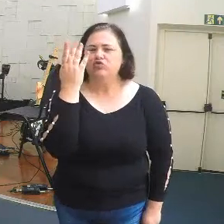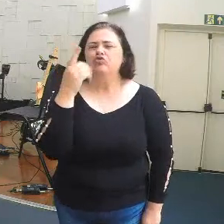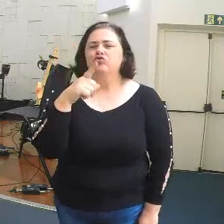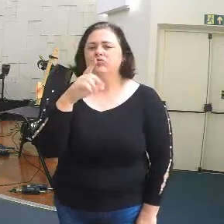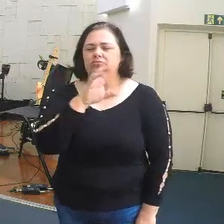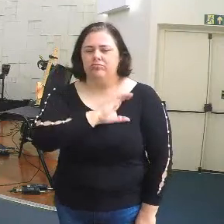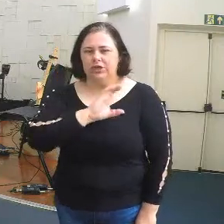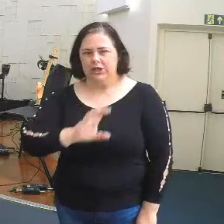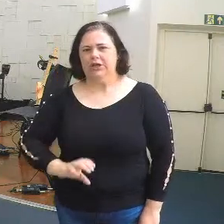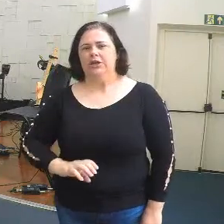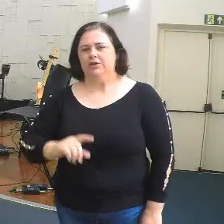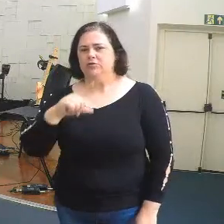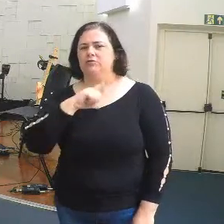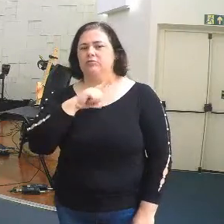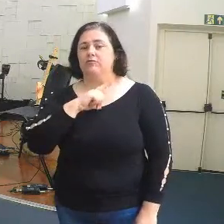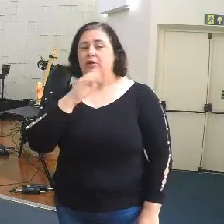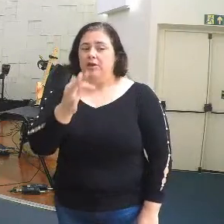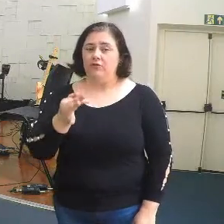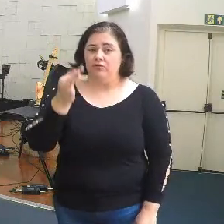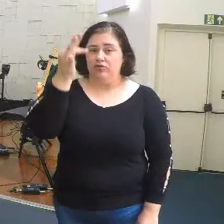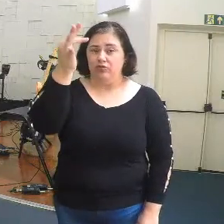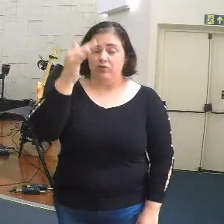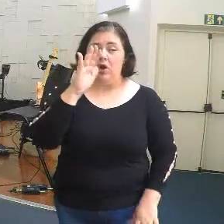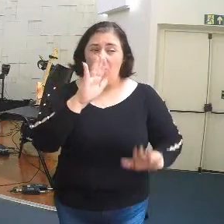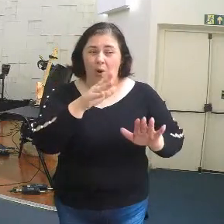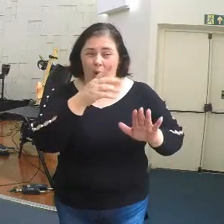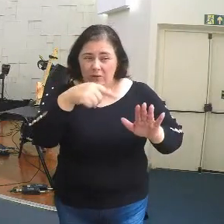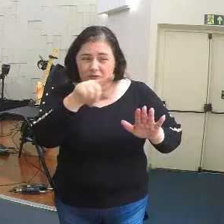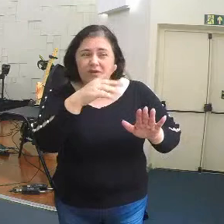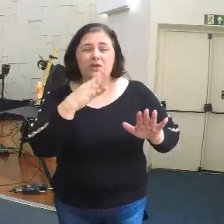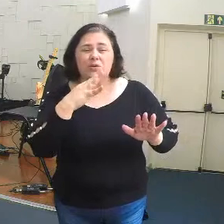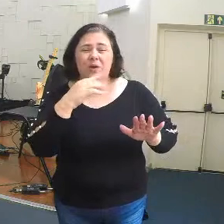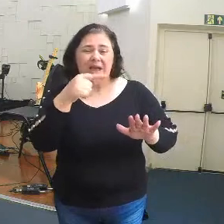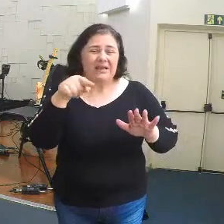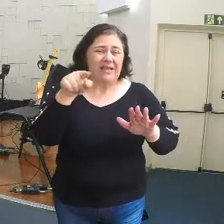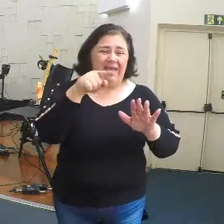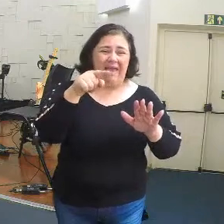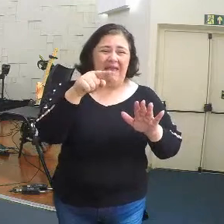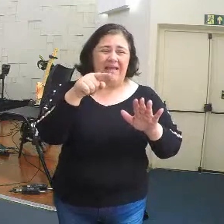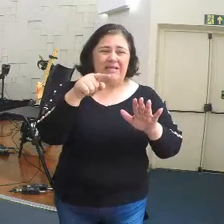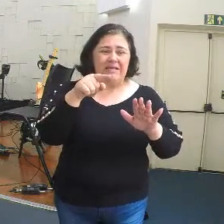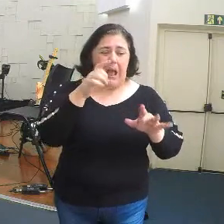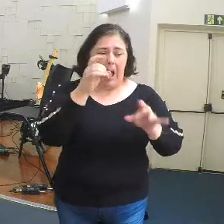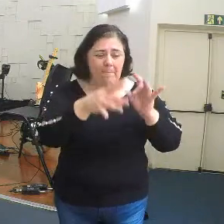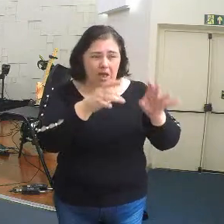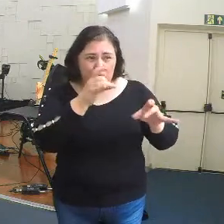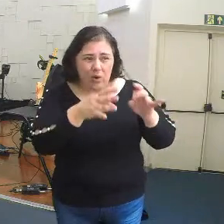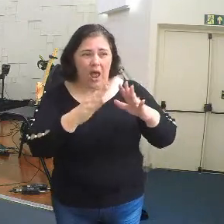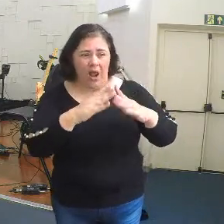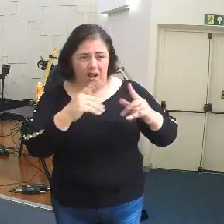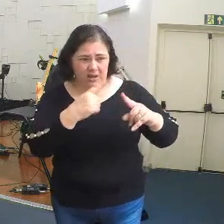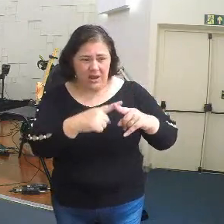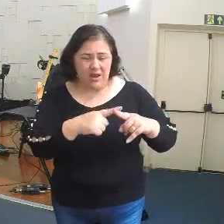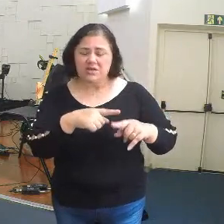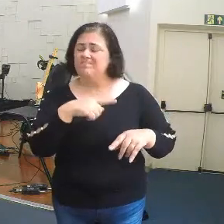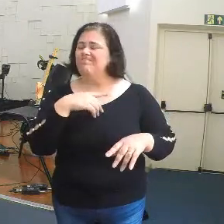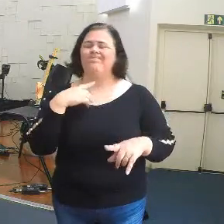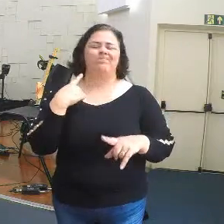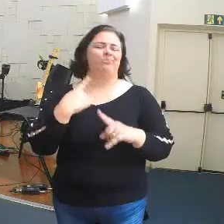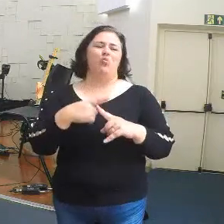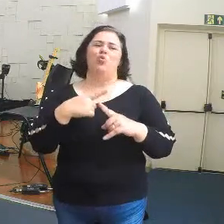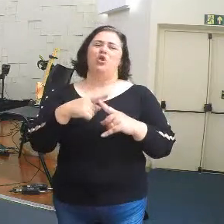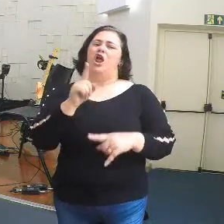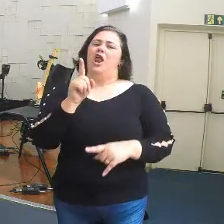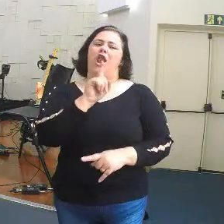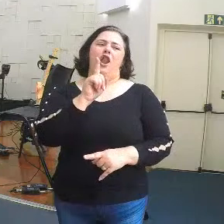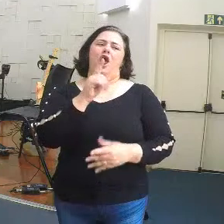última hora. Eles saíram do nosso meio, entretanto, não eram dos nossos. Então, há de vir